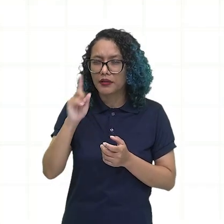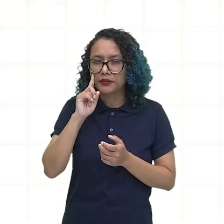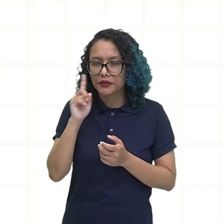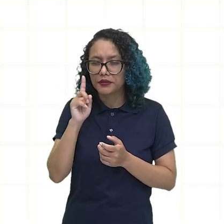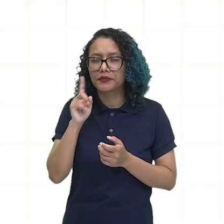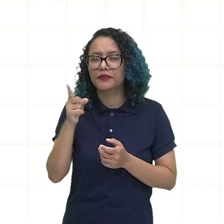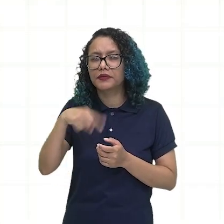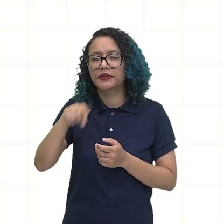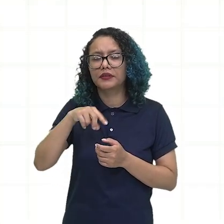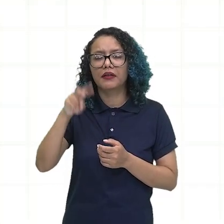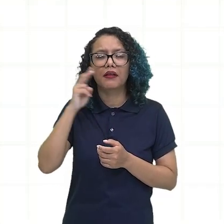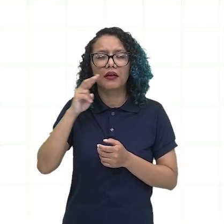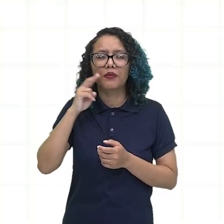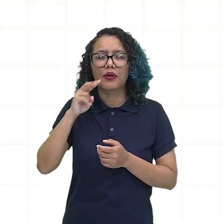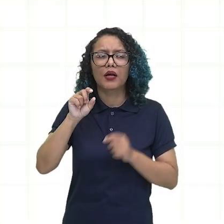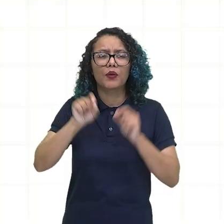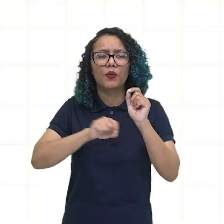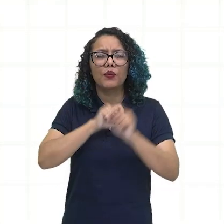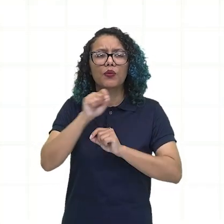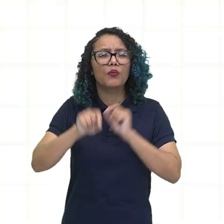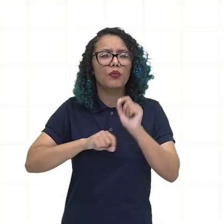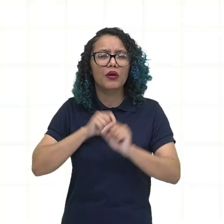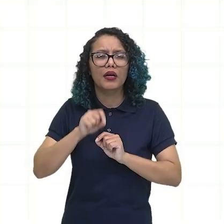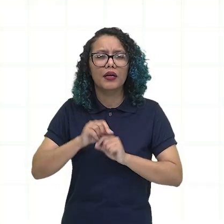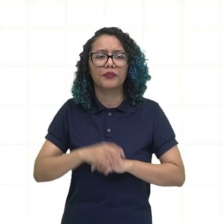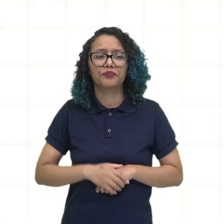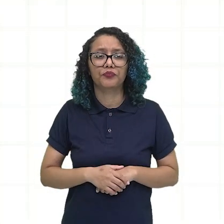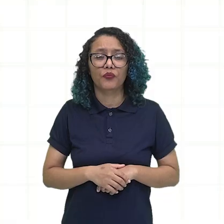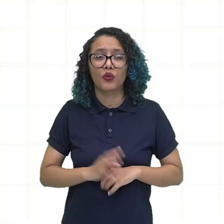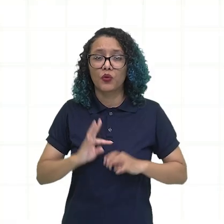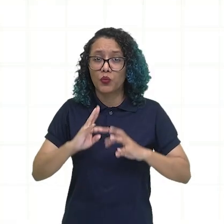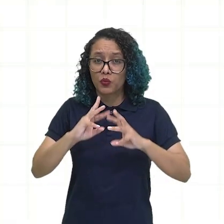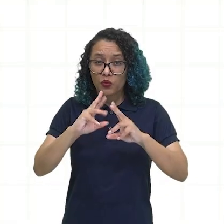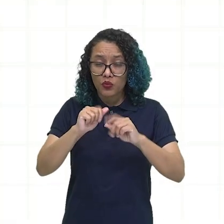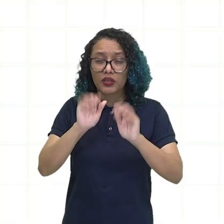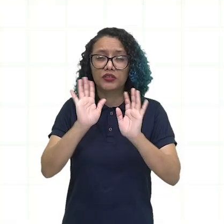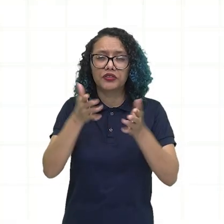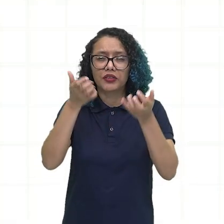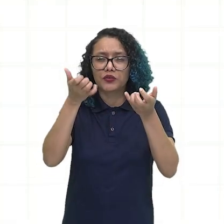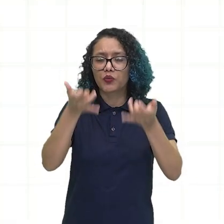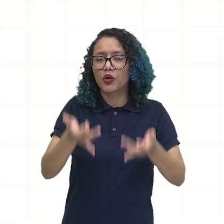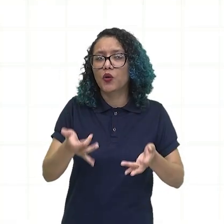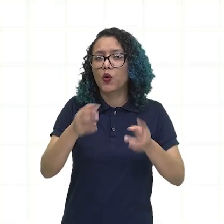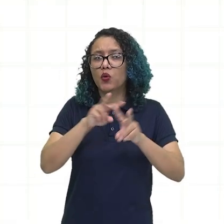agora lembrar lá de todo o processo que a professora falou